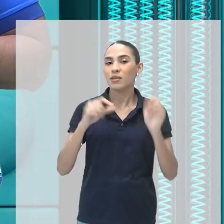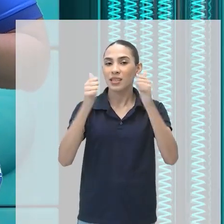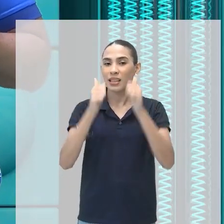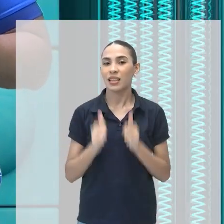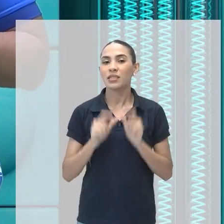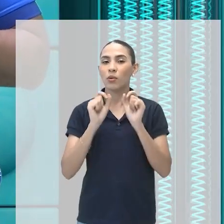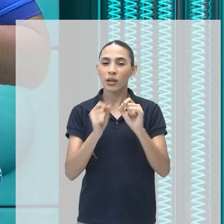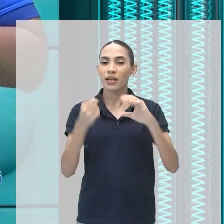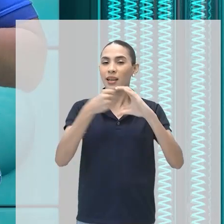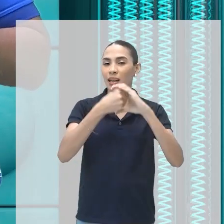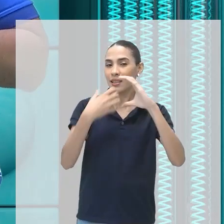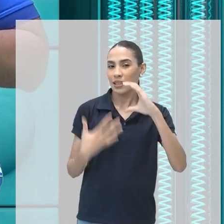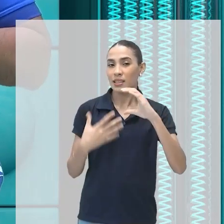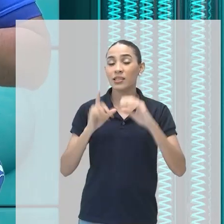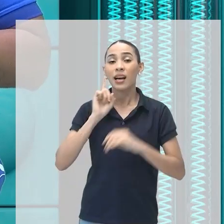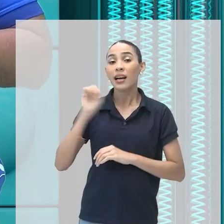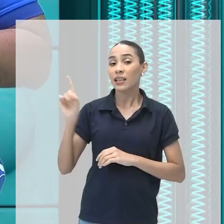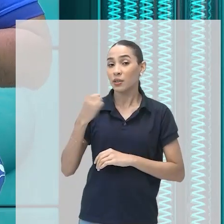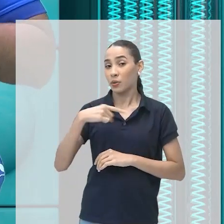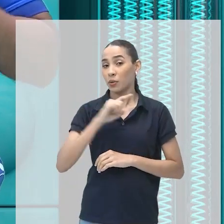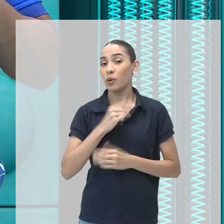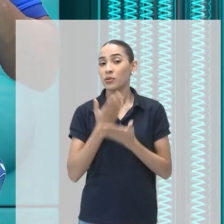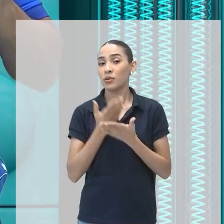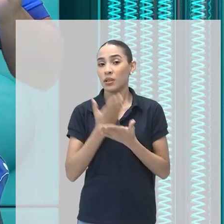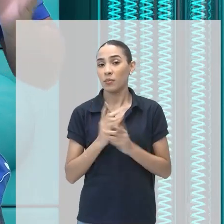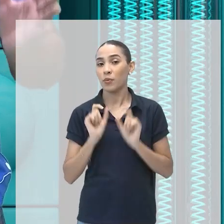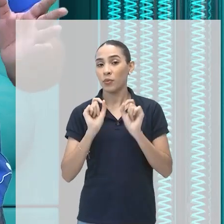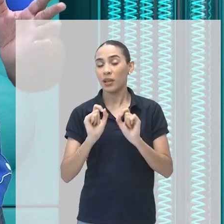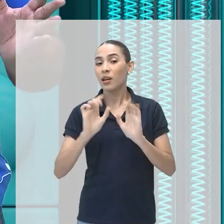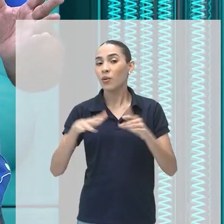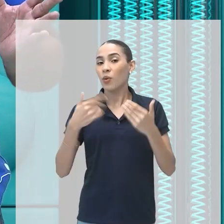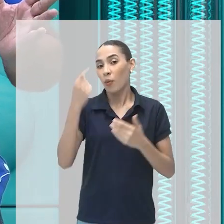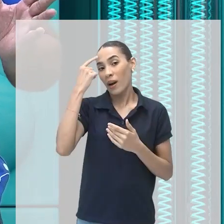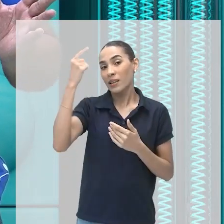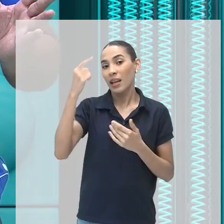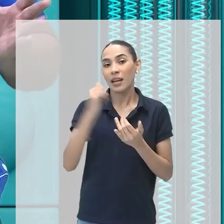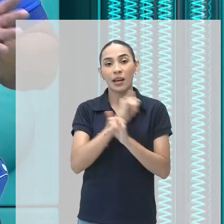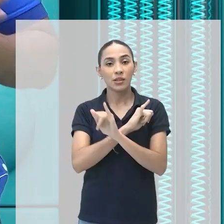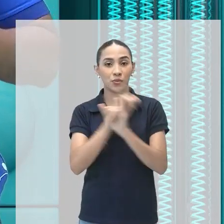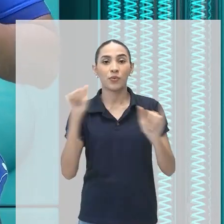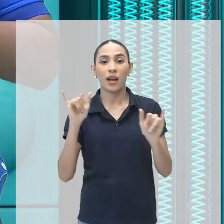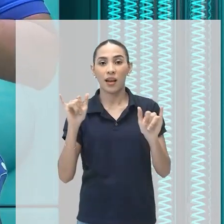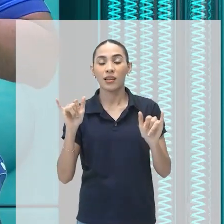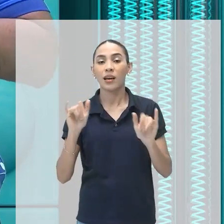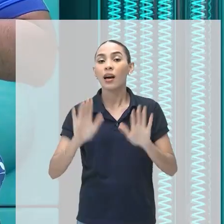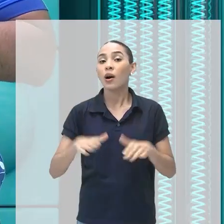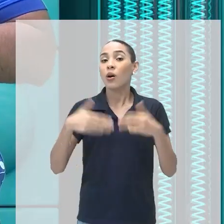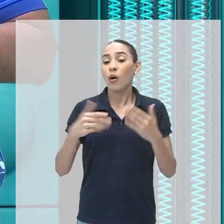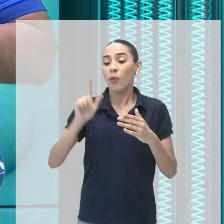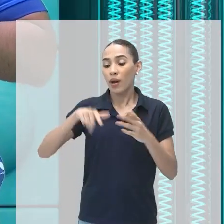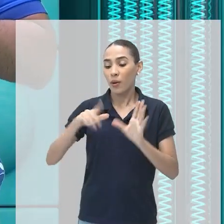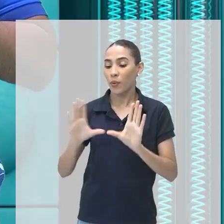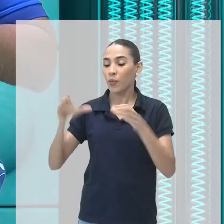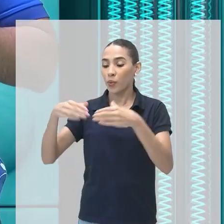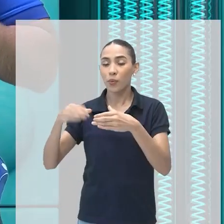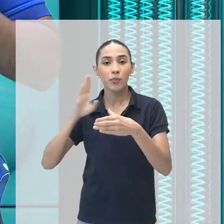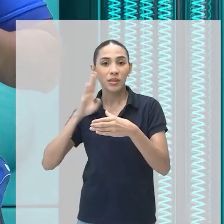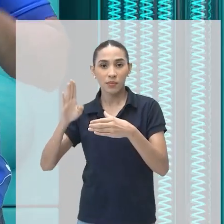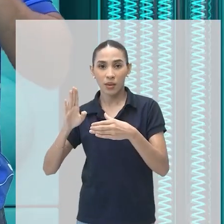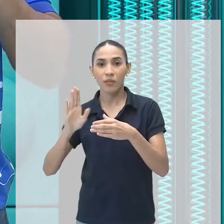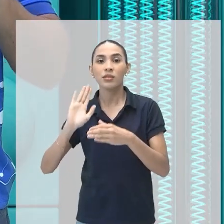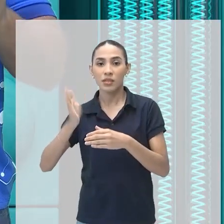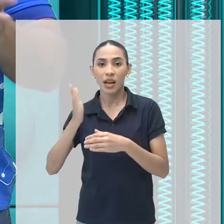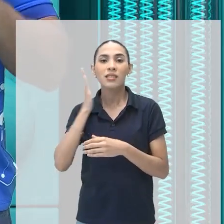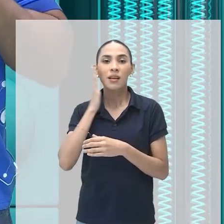analisar elementos. Aqui a gente viu exatamente qual é a ideia que está sendo divulgada, qual é o público-alvo, então a gente já sabe